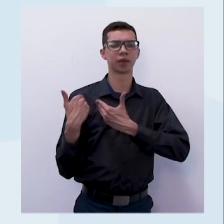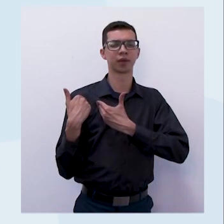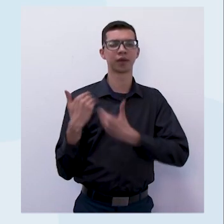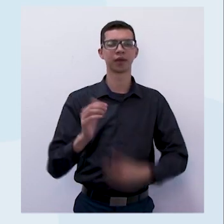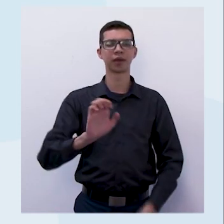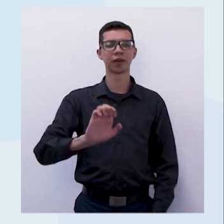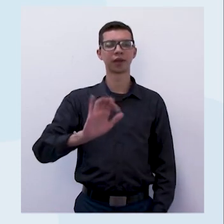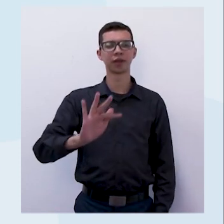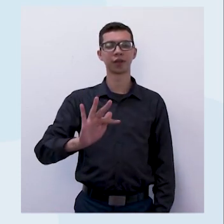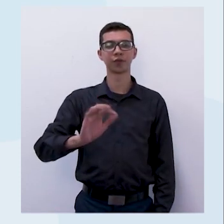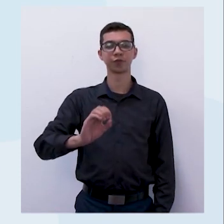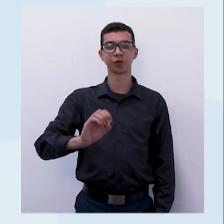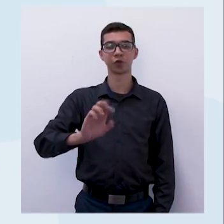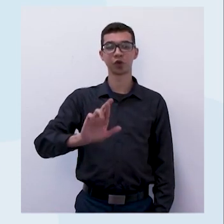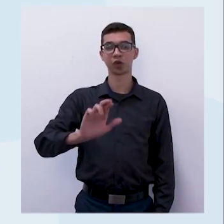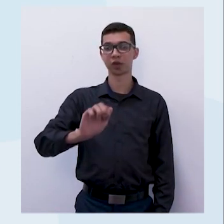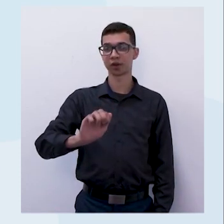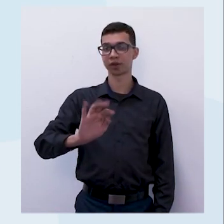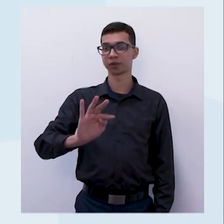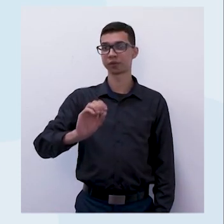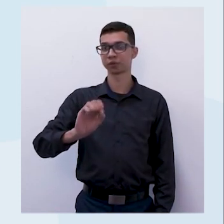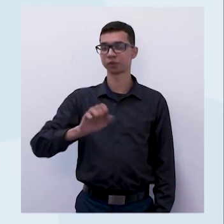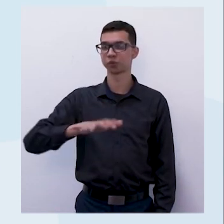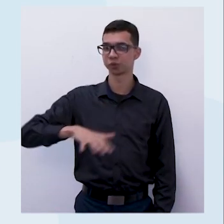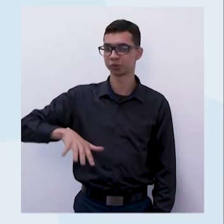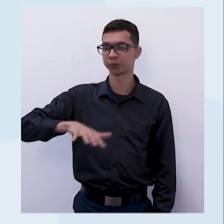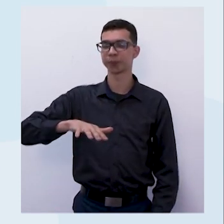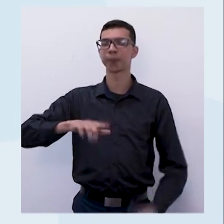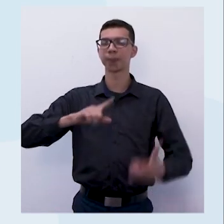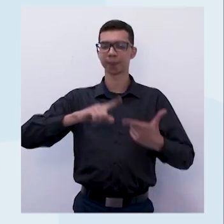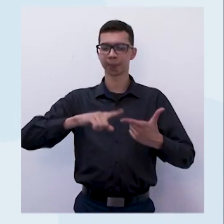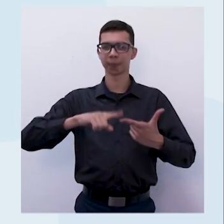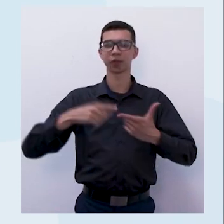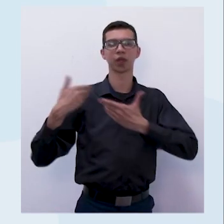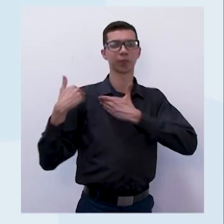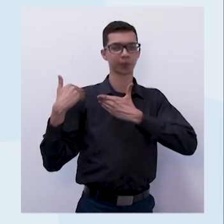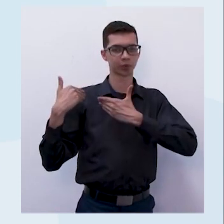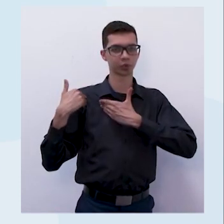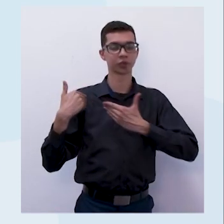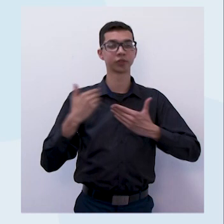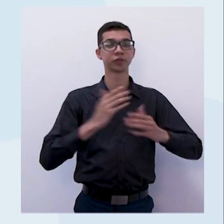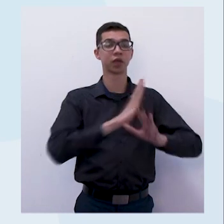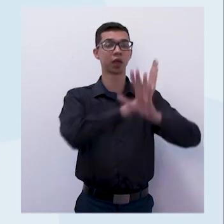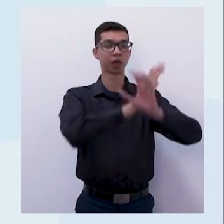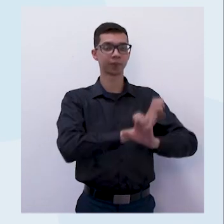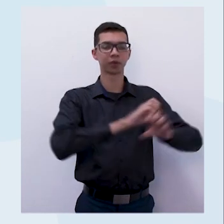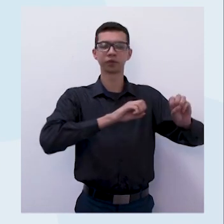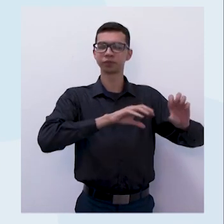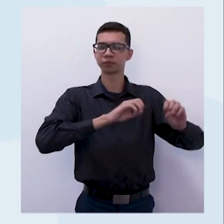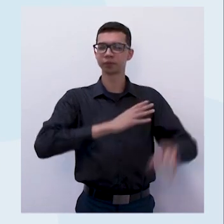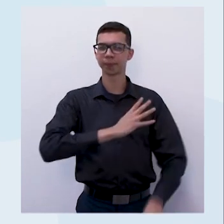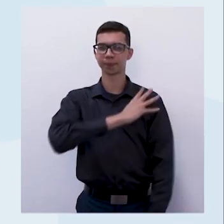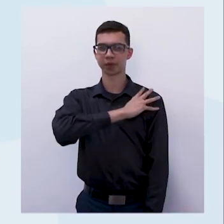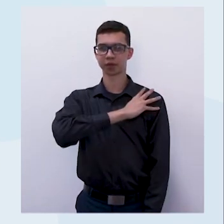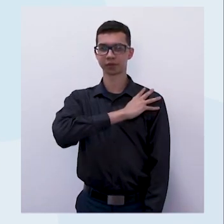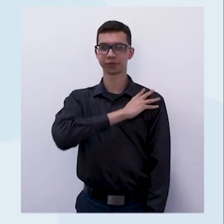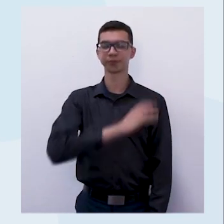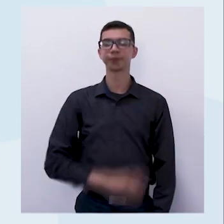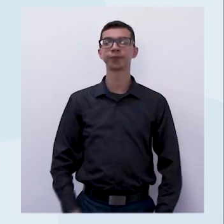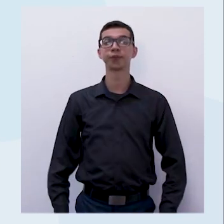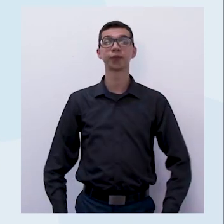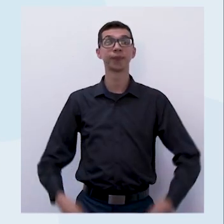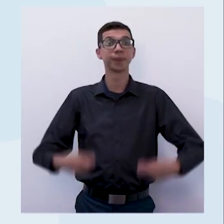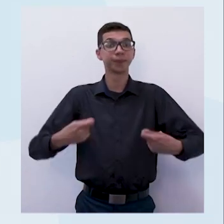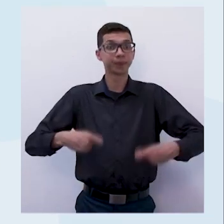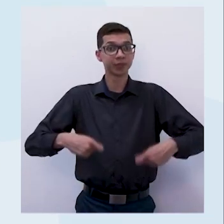organizar o treinamento militar aí dos espartanos, eles eram responsáveis pela educação militar, e quando necessário eles convocavam